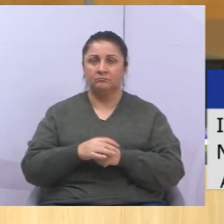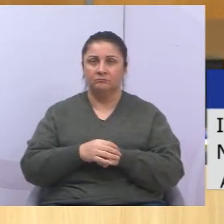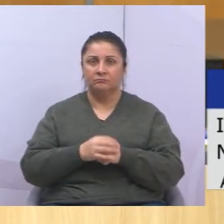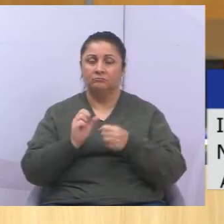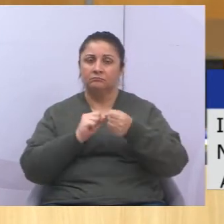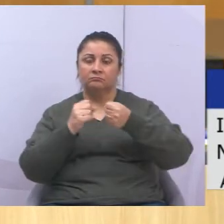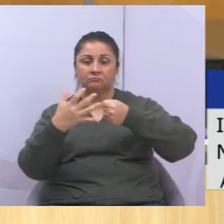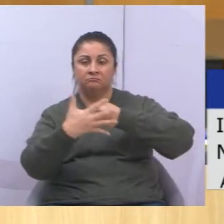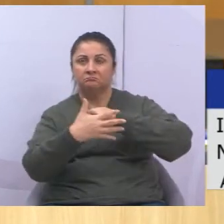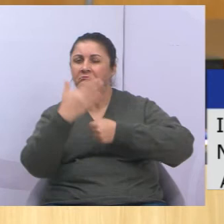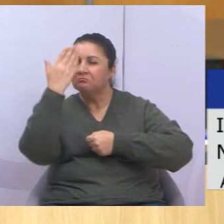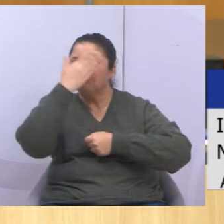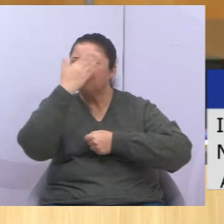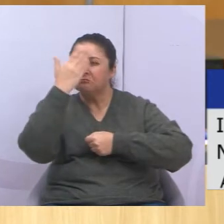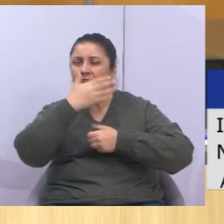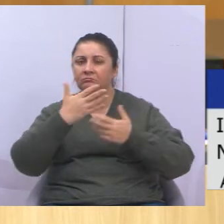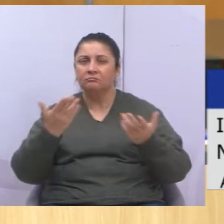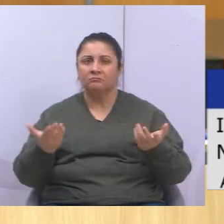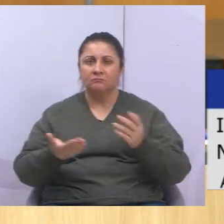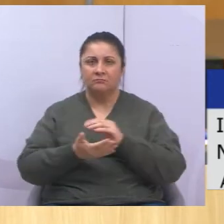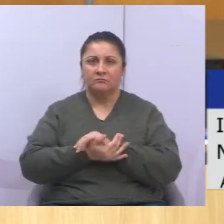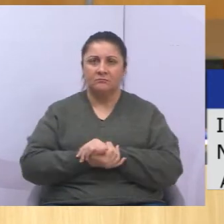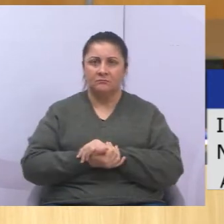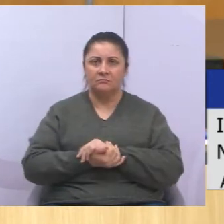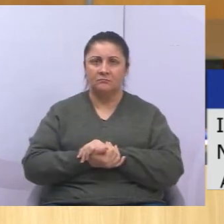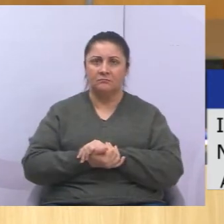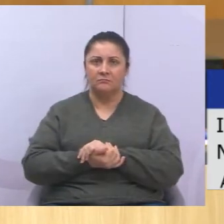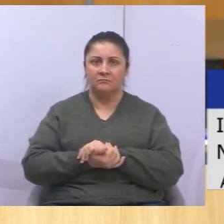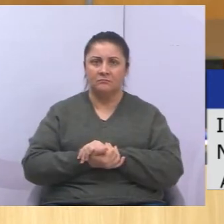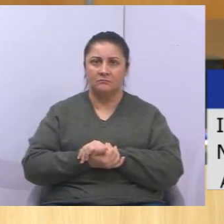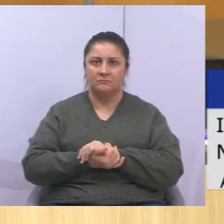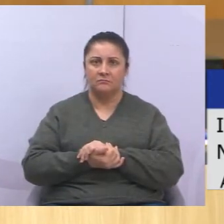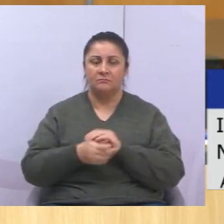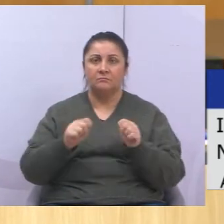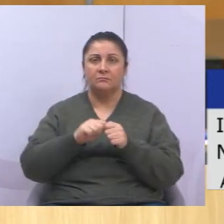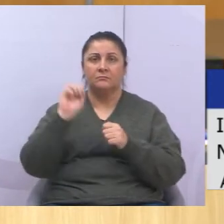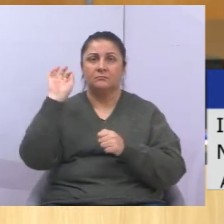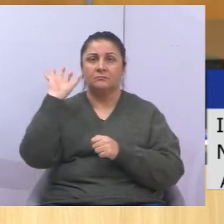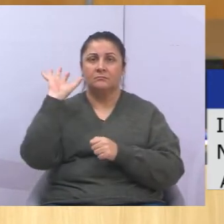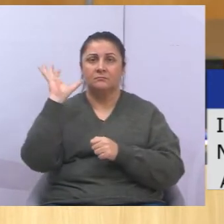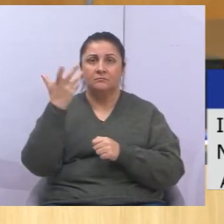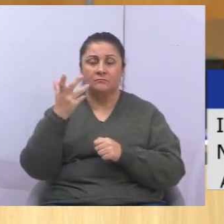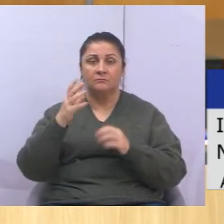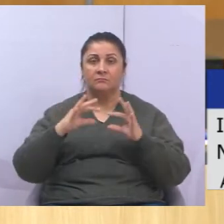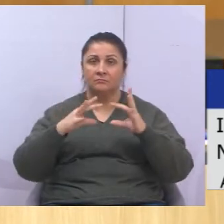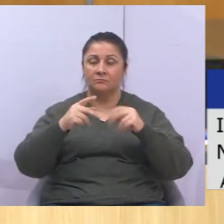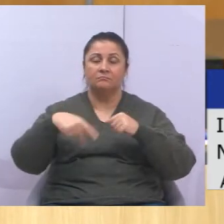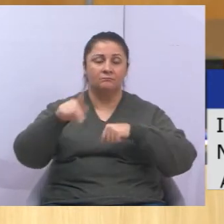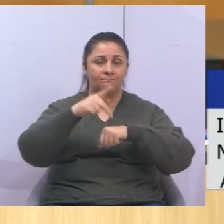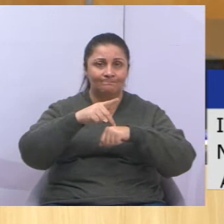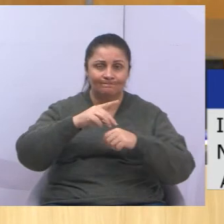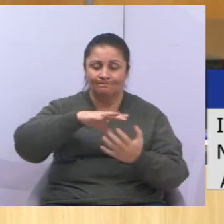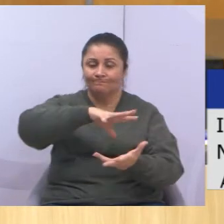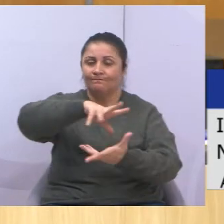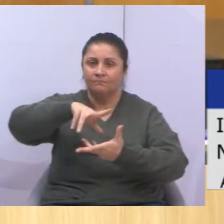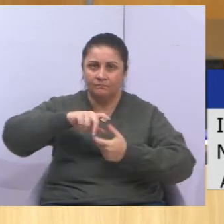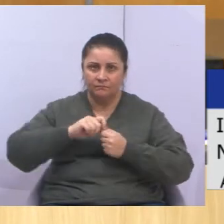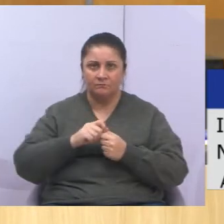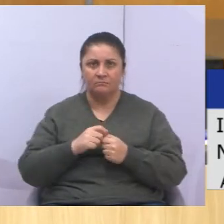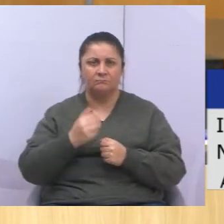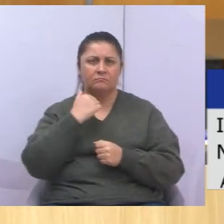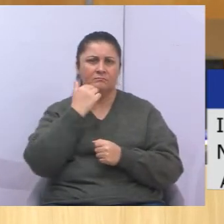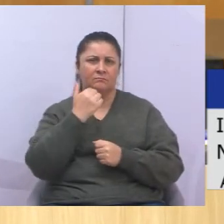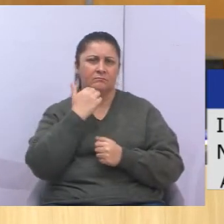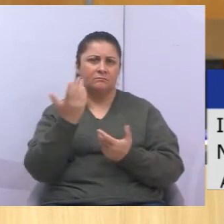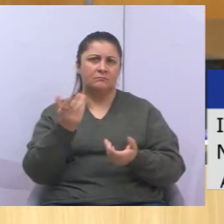vê, quase ninguém enxerga esse vírus, né? Fazendo acontecer o que está acontecendo aí no país e no mundo inteiro, aonde eu nunca